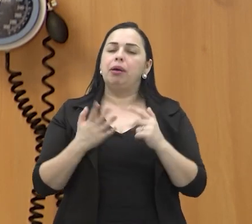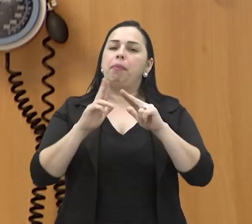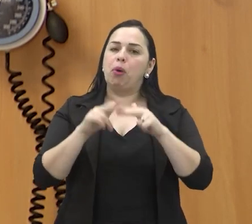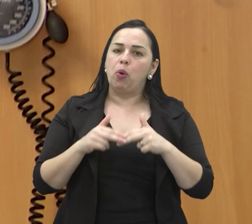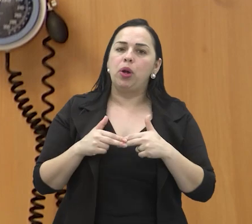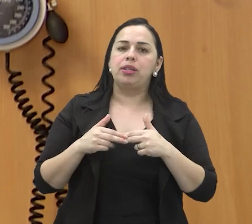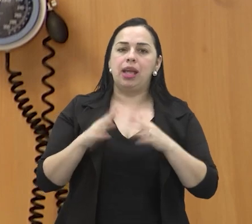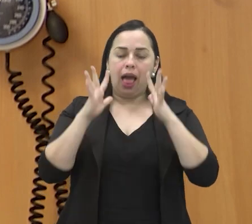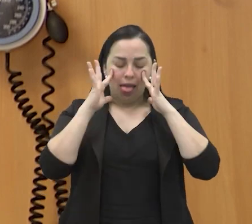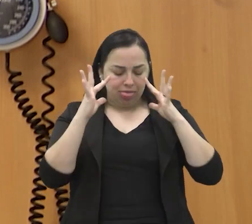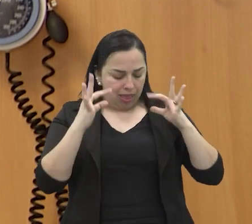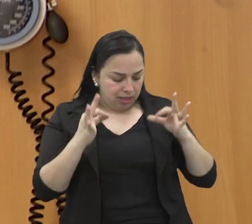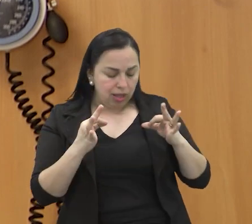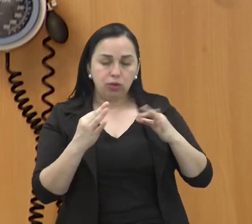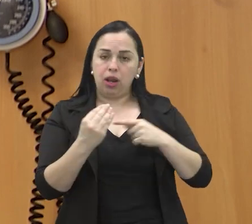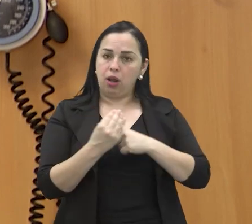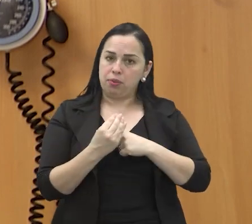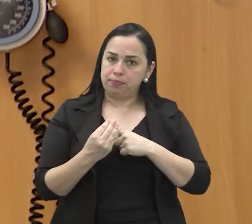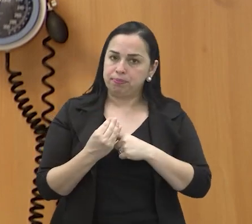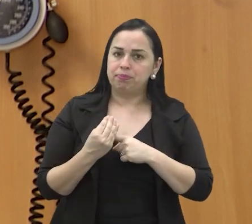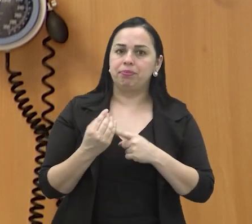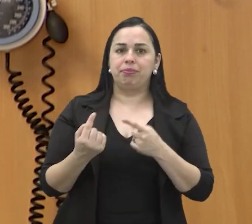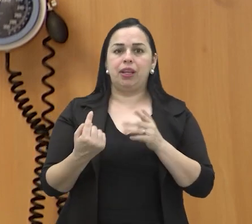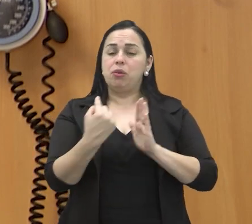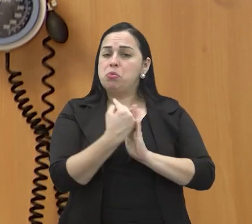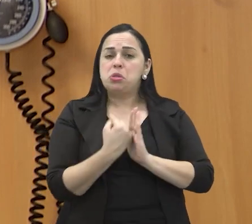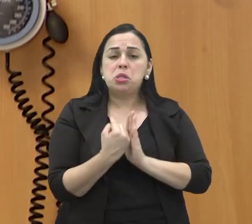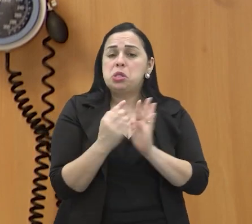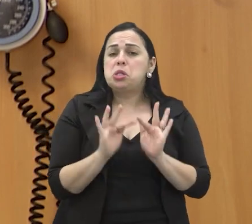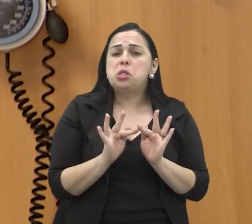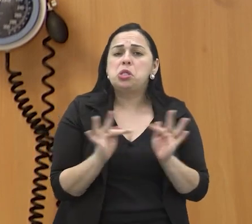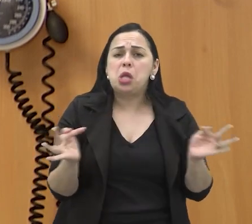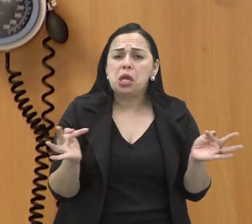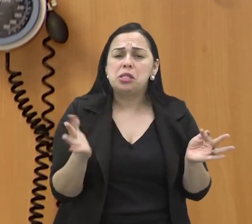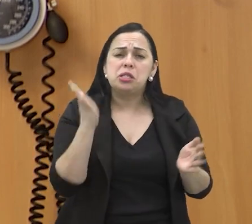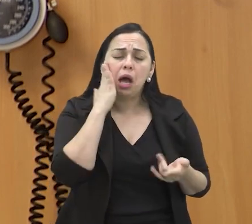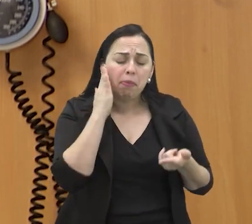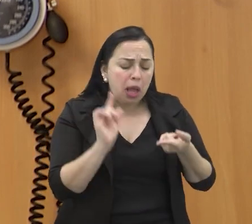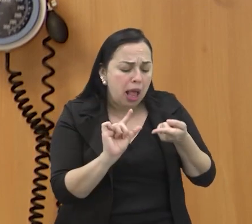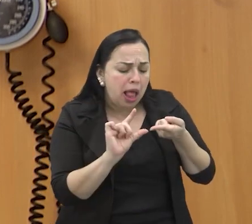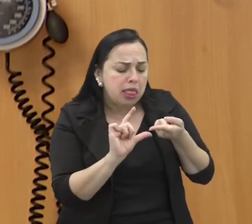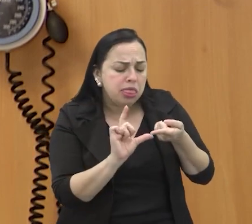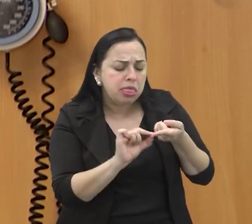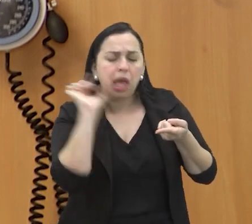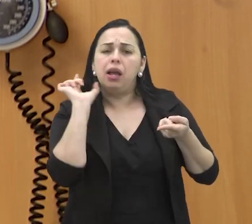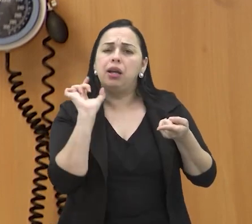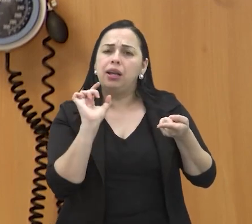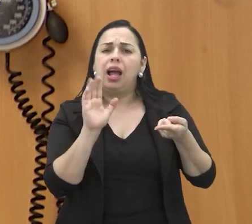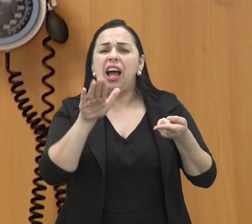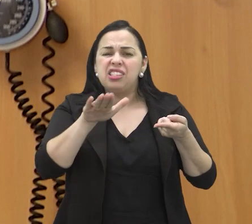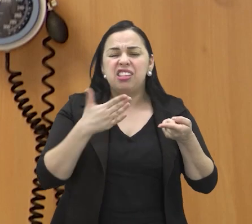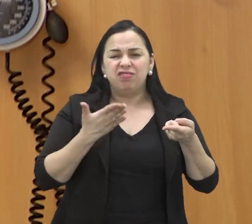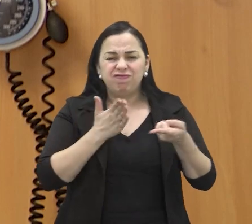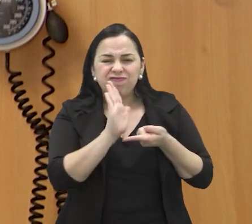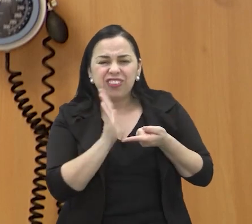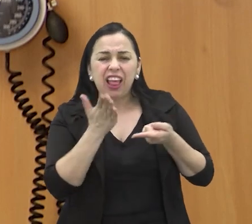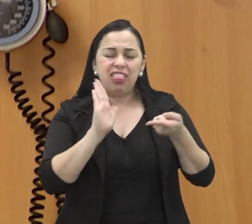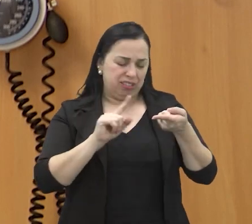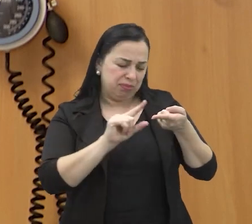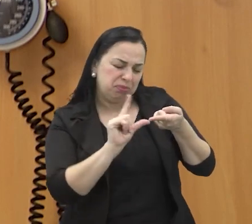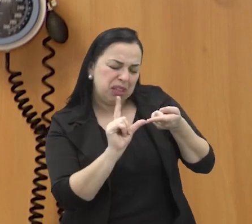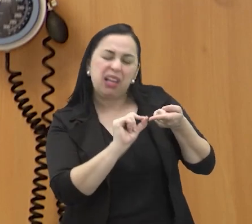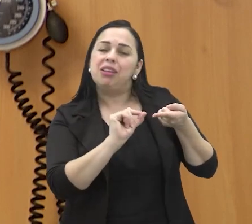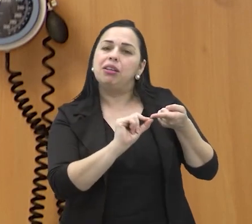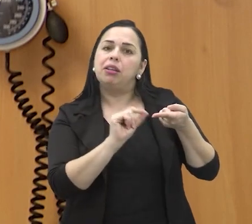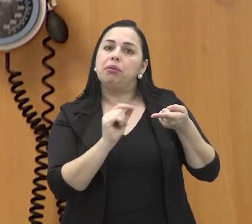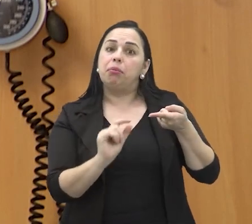atenção à própria saúde, cuidados, um exame, às vezes aquela picadinha de dedo, né? Incomoda um pouquinho, mas aquela picadinha de dedo